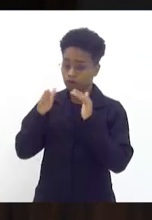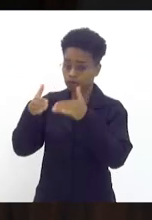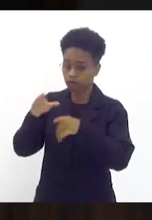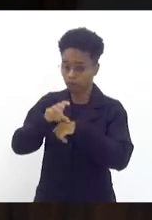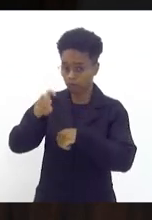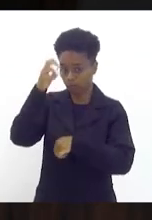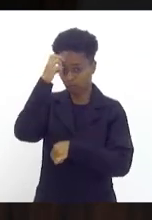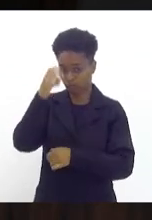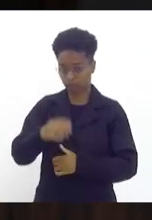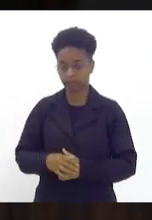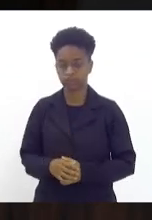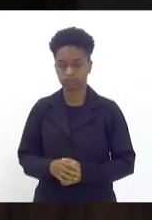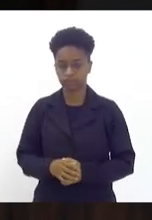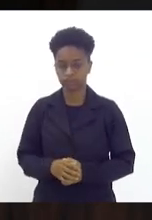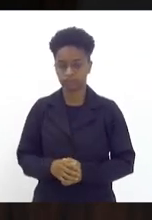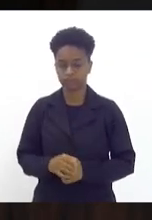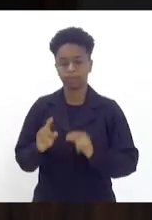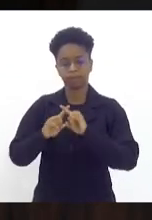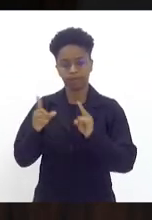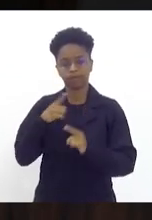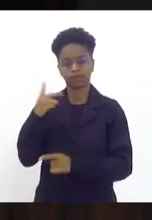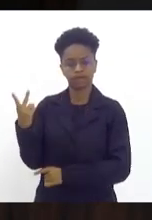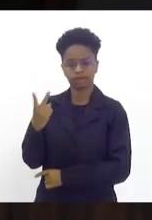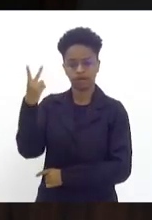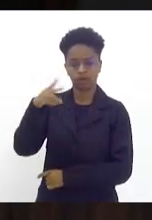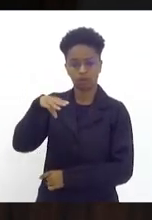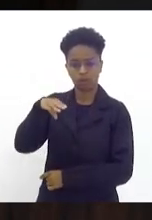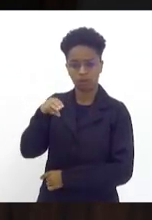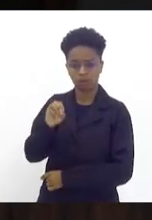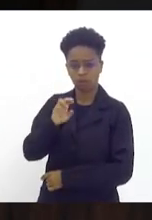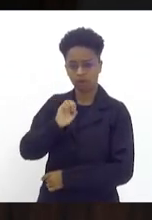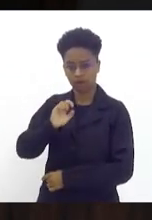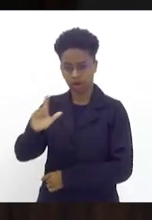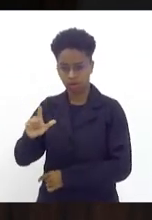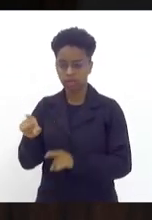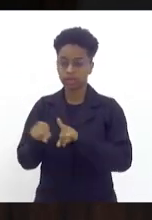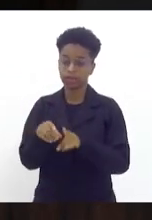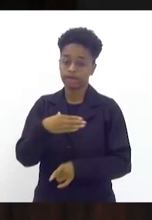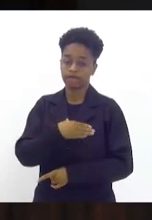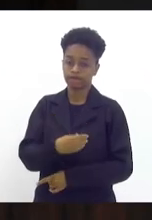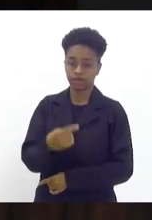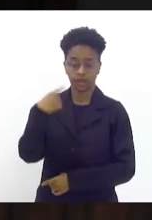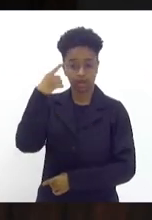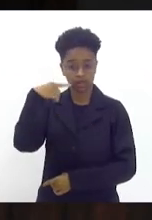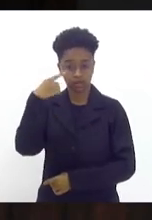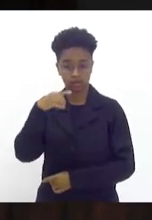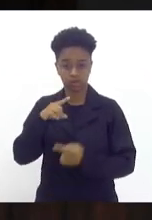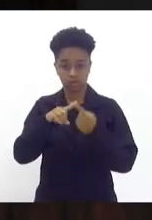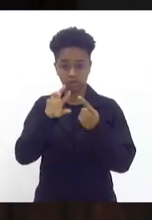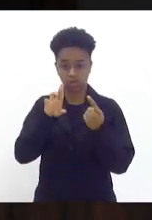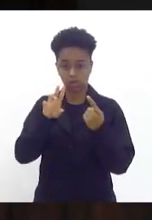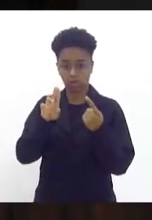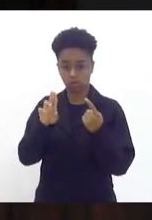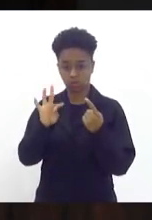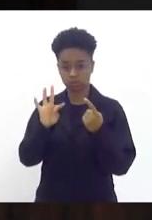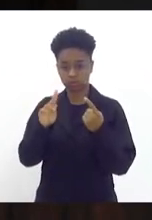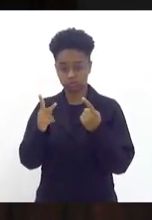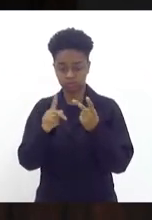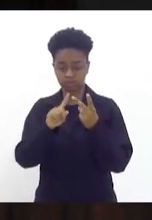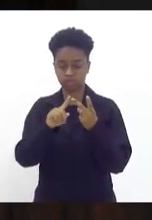cultura, mas cheio de valores morais, é filha dos advogados Ruth e Ives